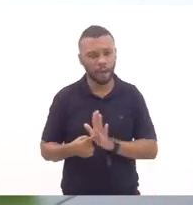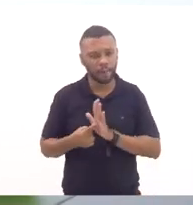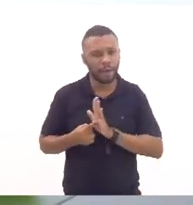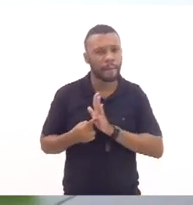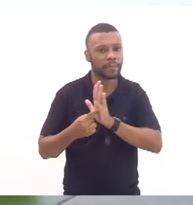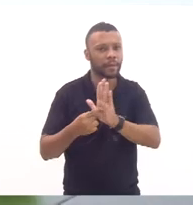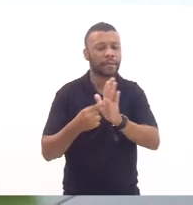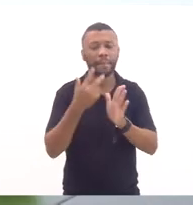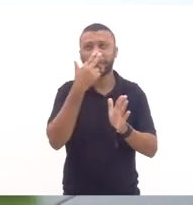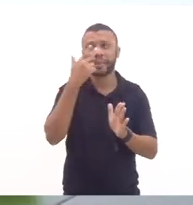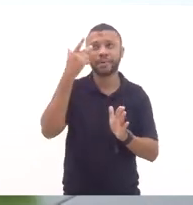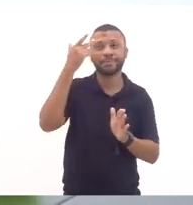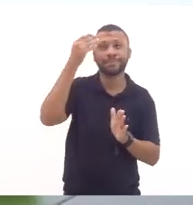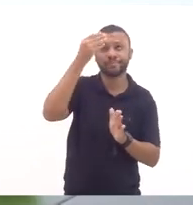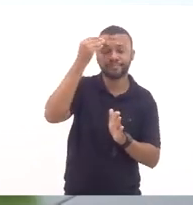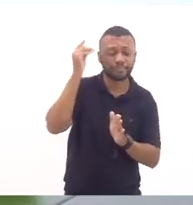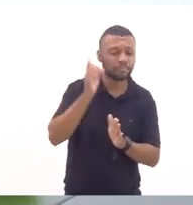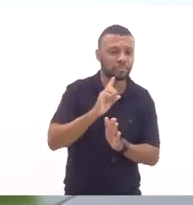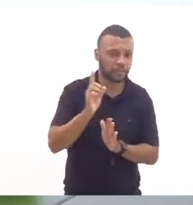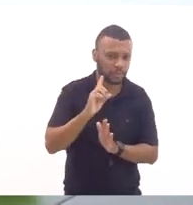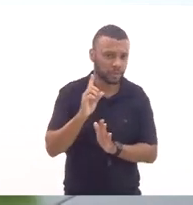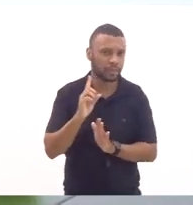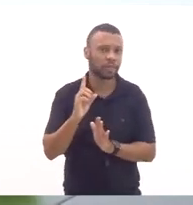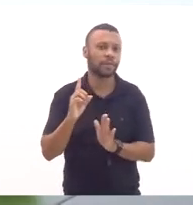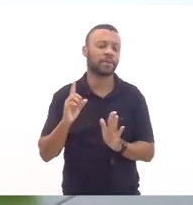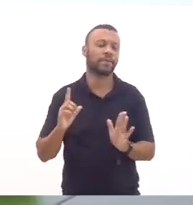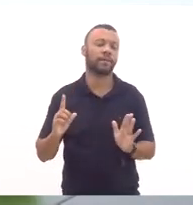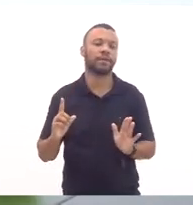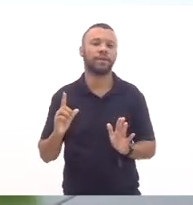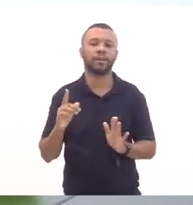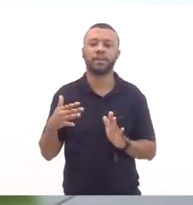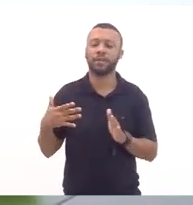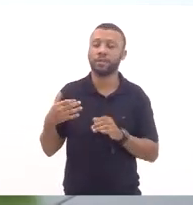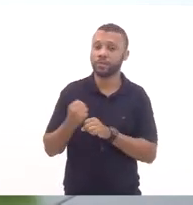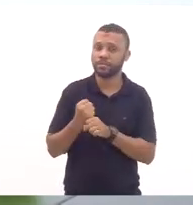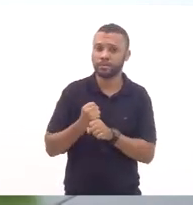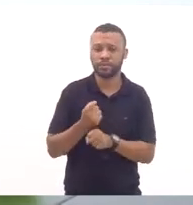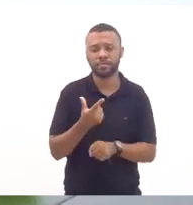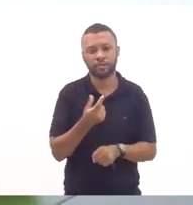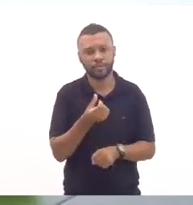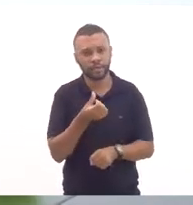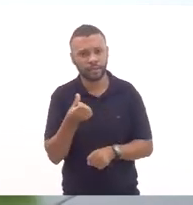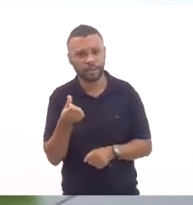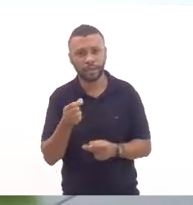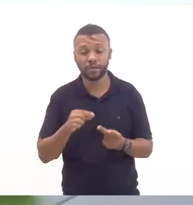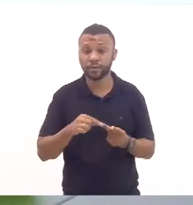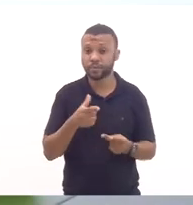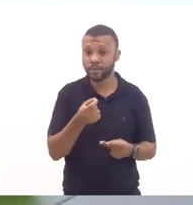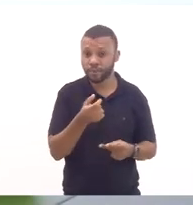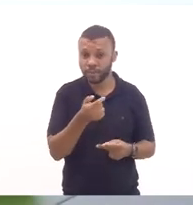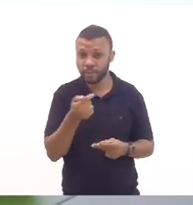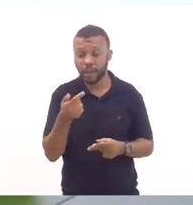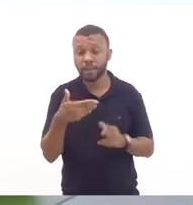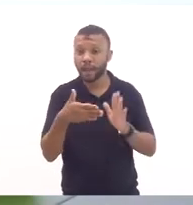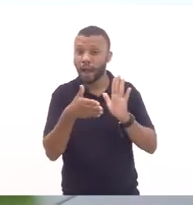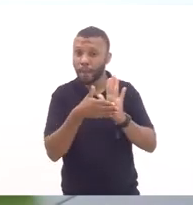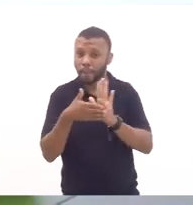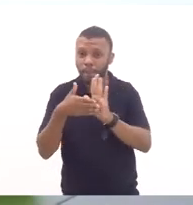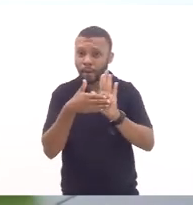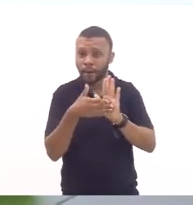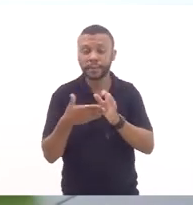e eu estou antes no CETERJ, antes dessa data, desde 2016 e 2017, a proposta da base patronal